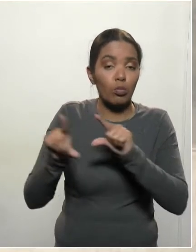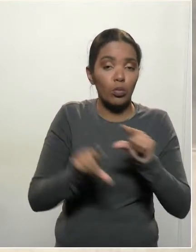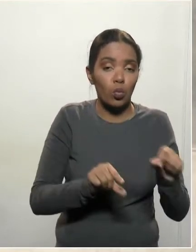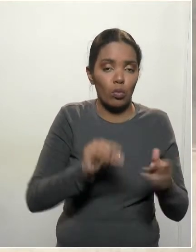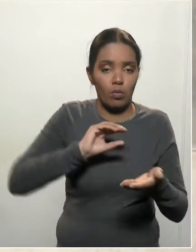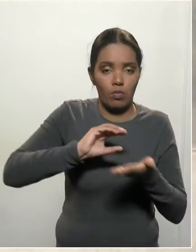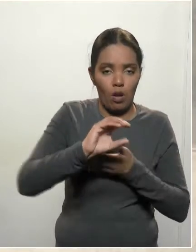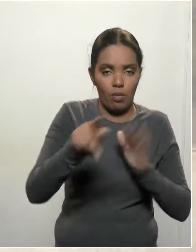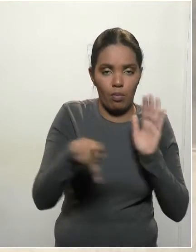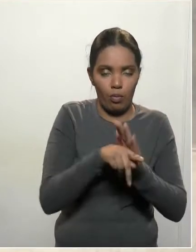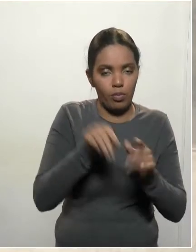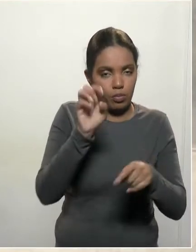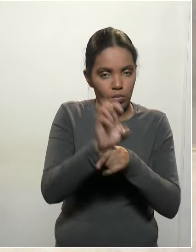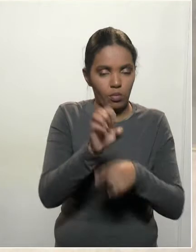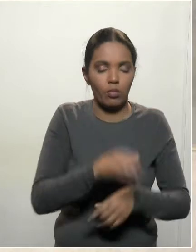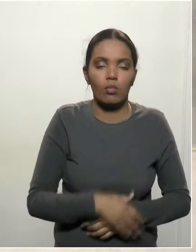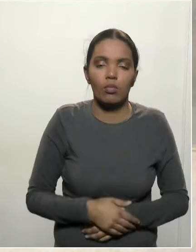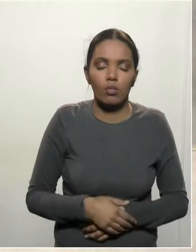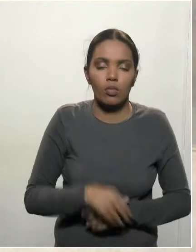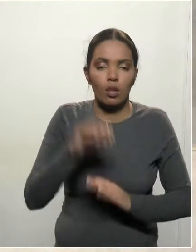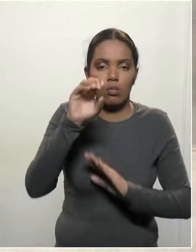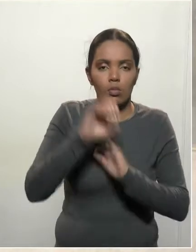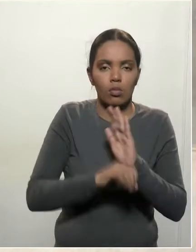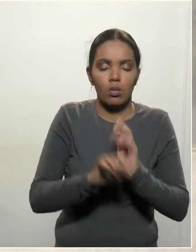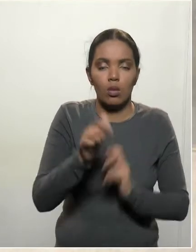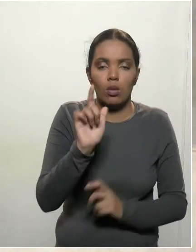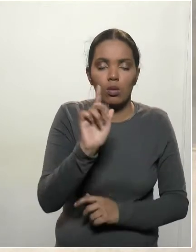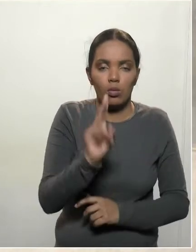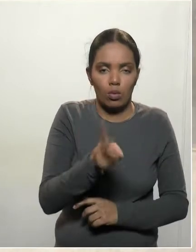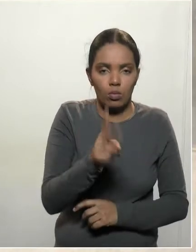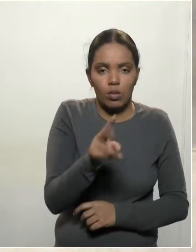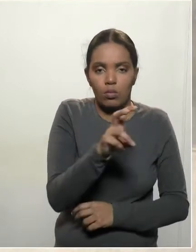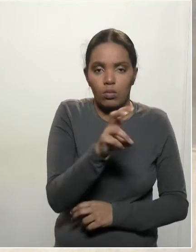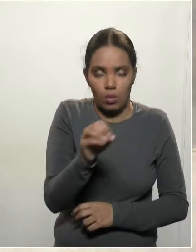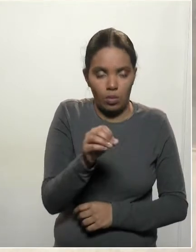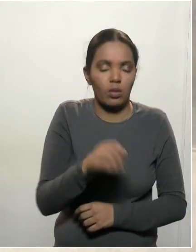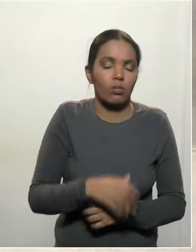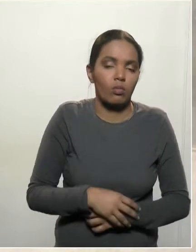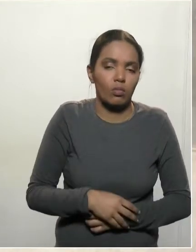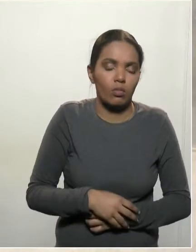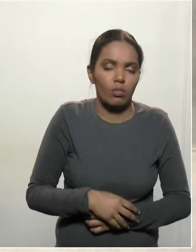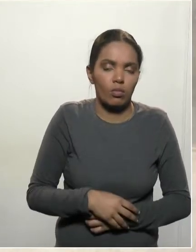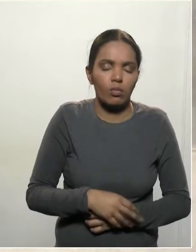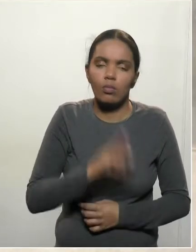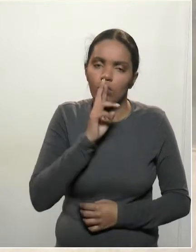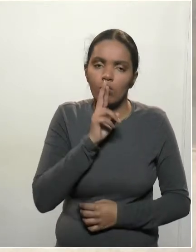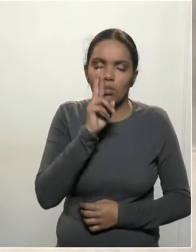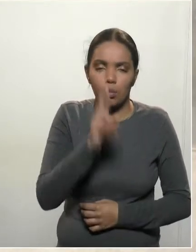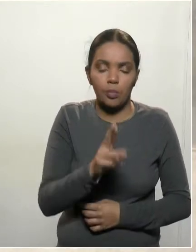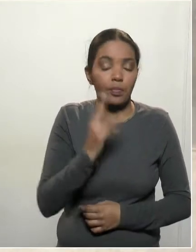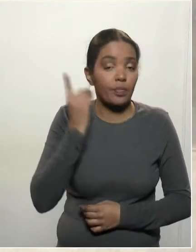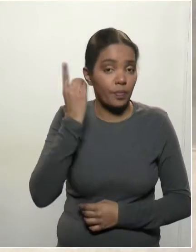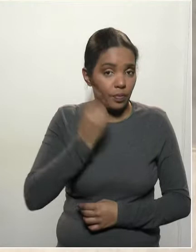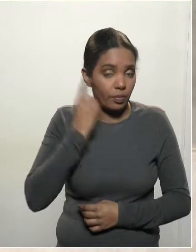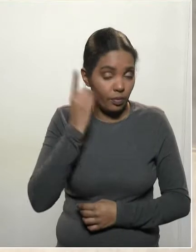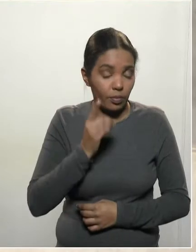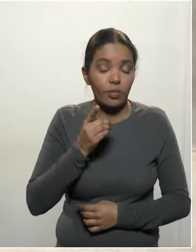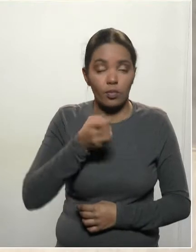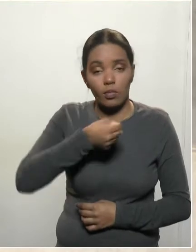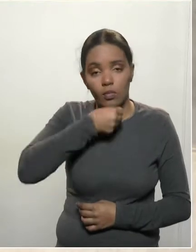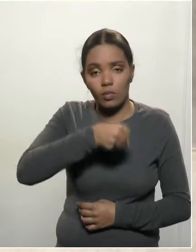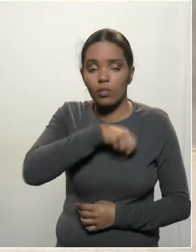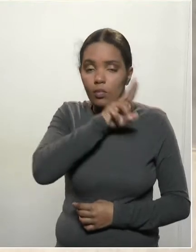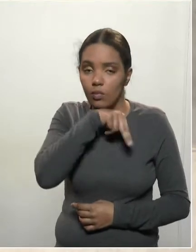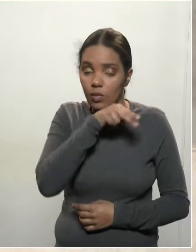Ofício número 2050 da Casa Civil, encaminhando resposta a um requerimento formulado pelo deputado Cobra Repórter, Secretaria